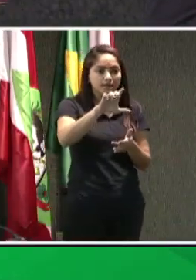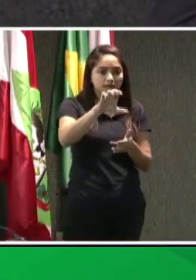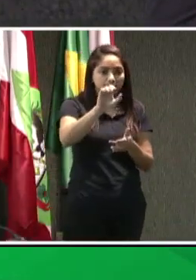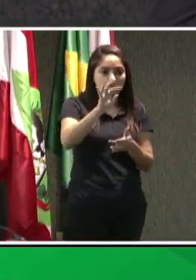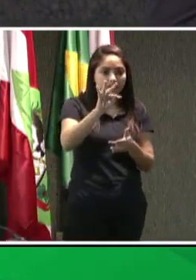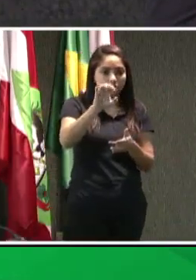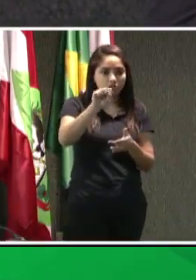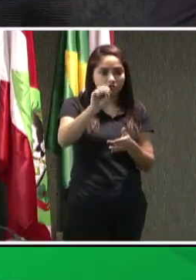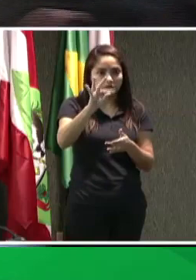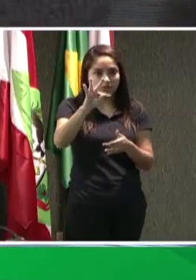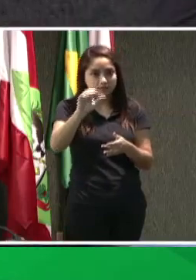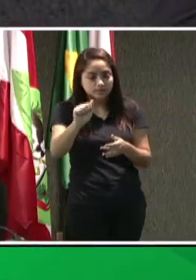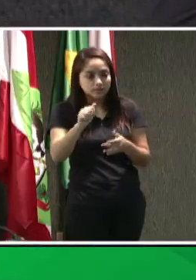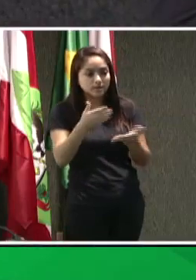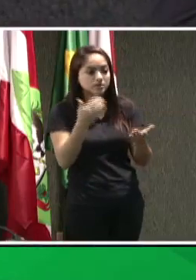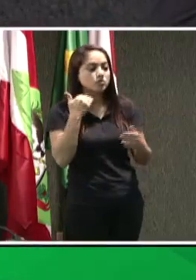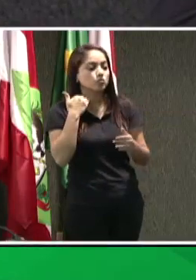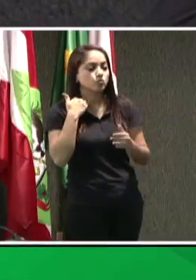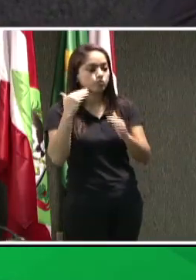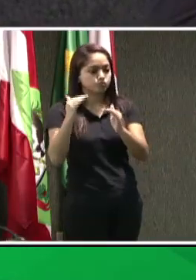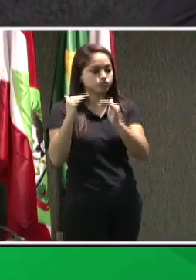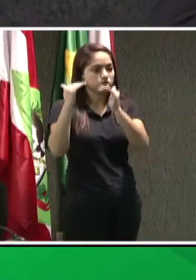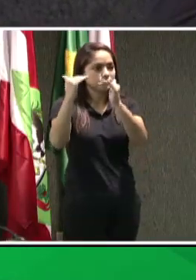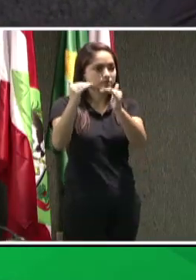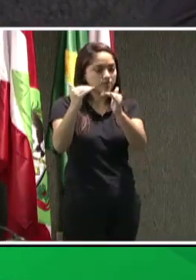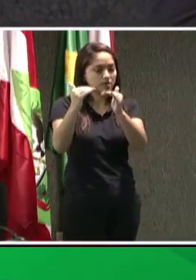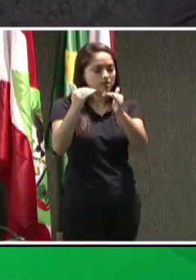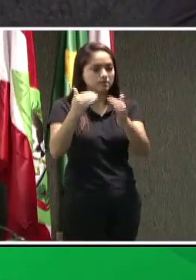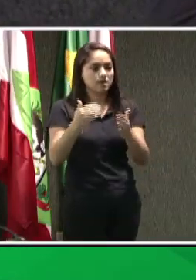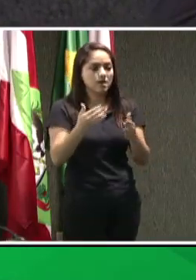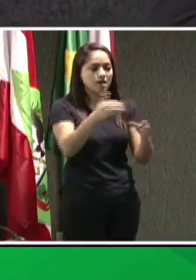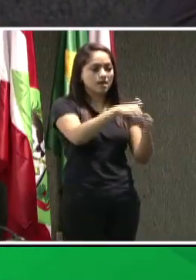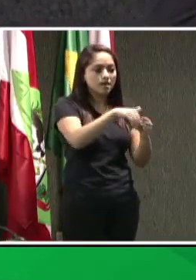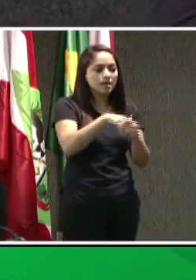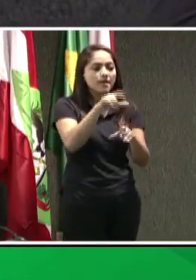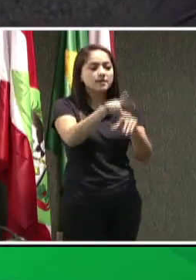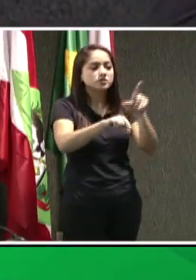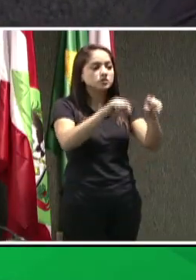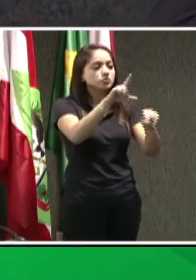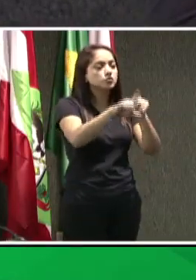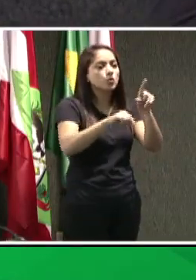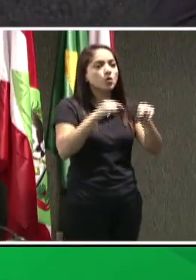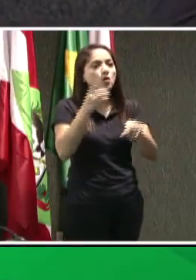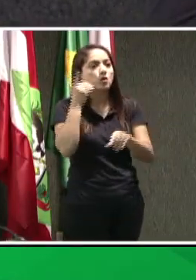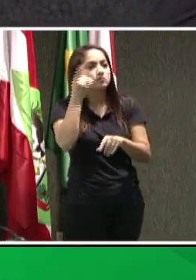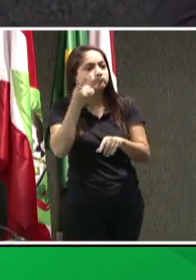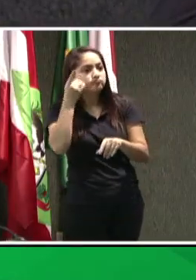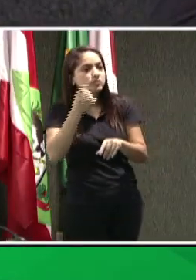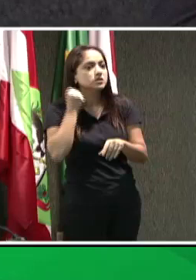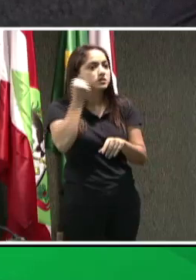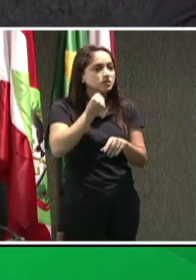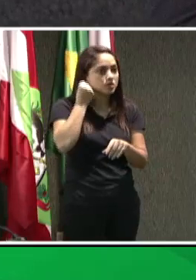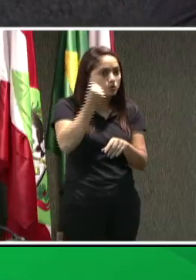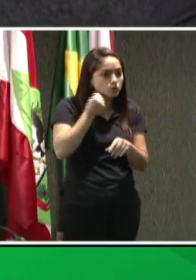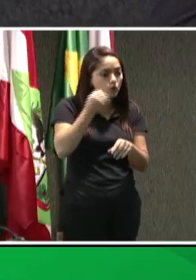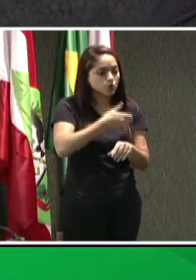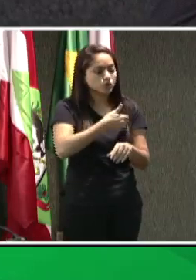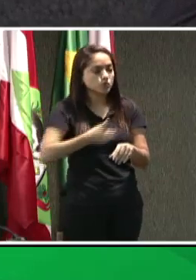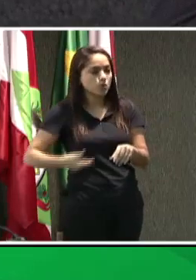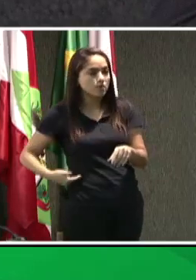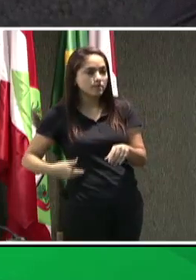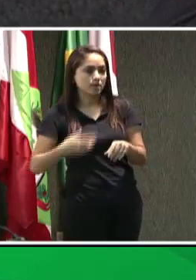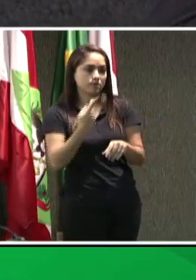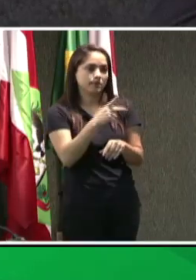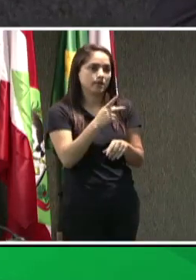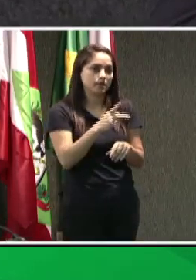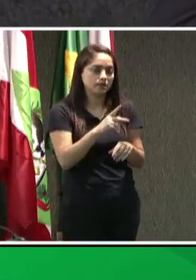bancos. Esses não são esquecidos e eles elegem os seus deputados, os seus senadores, os seus governos.